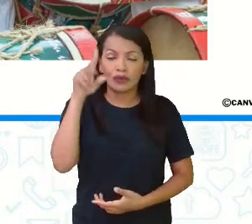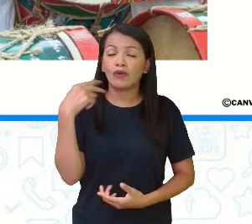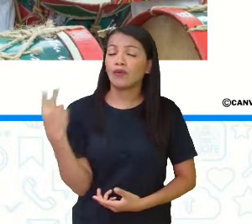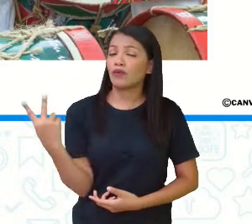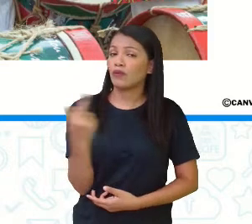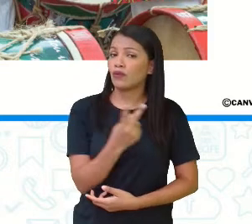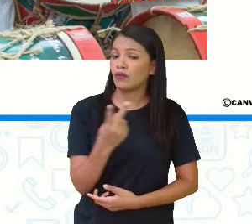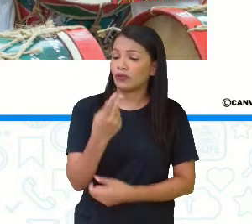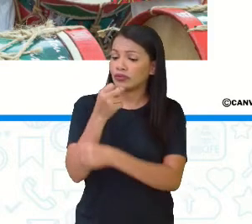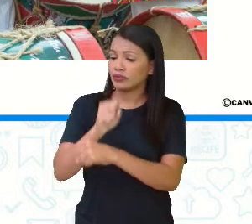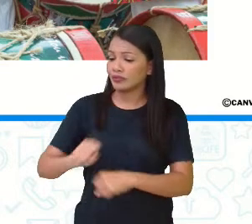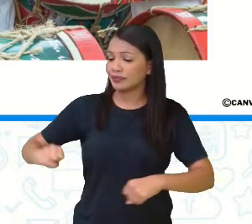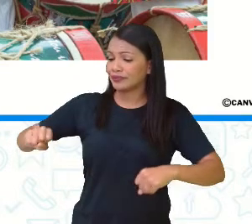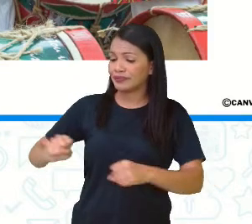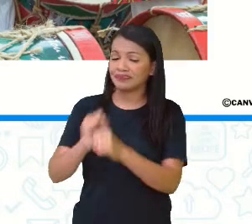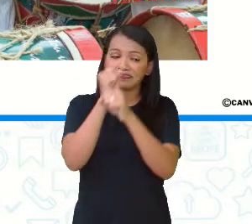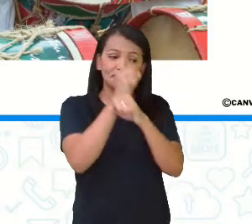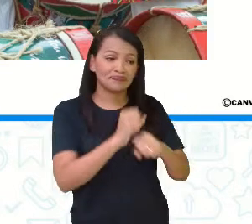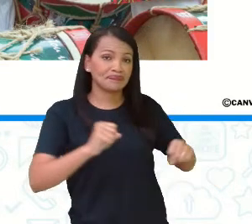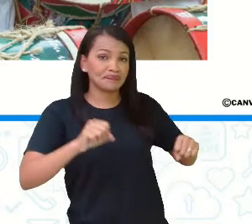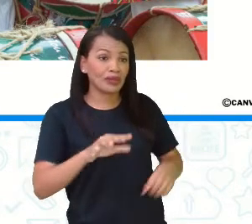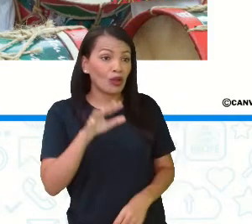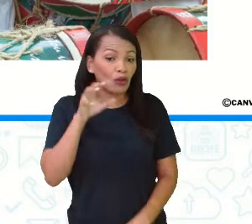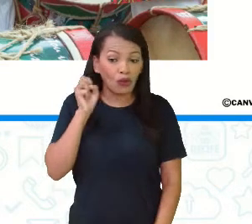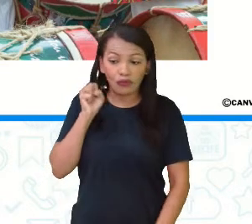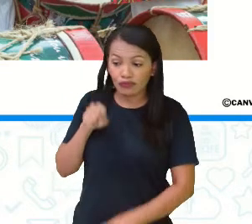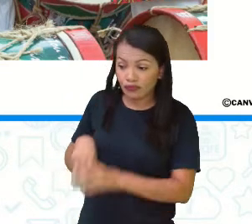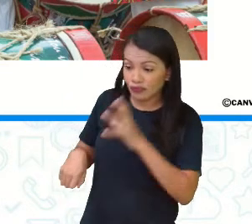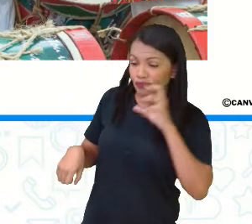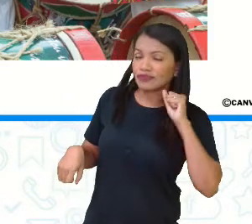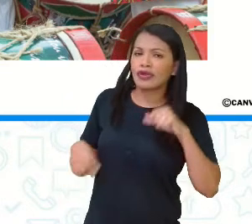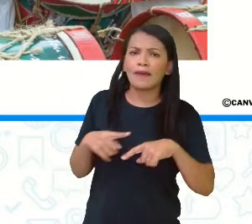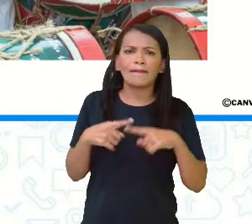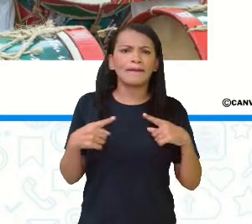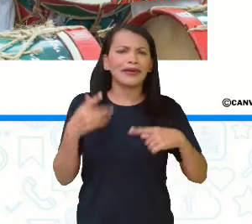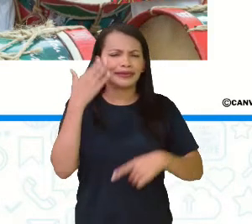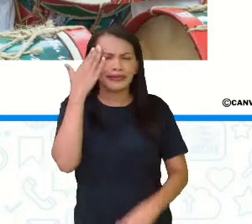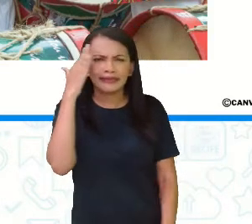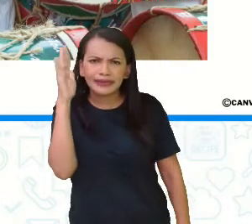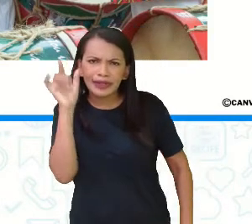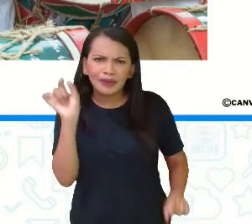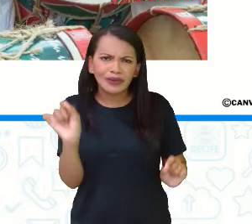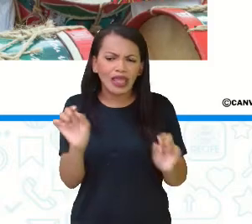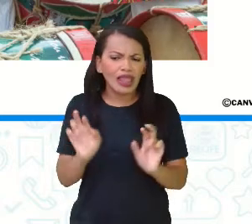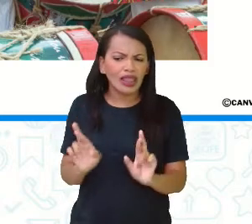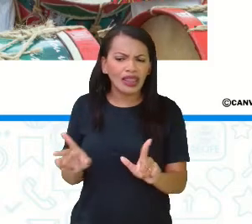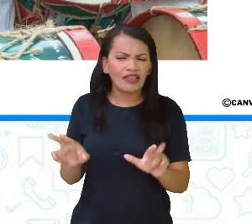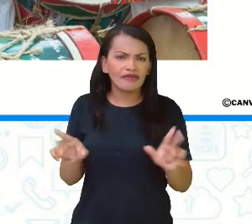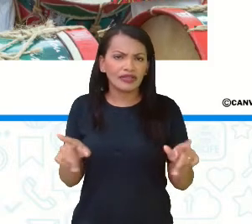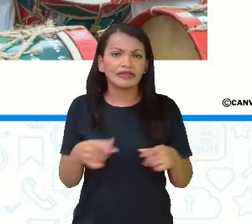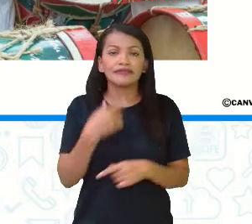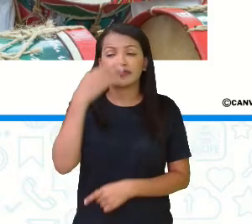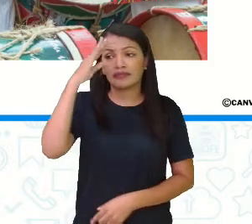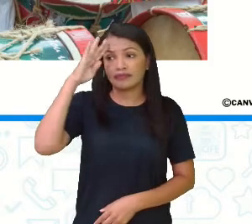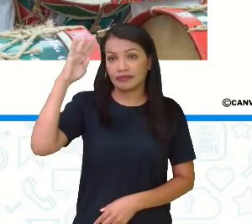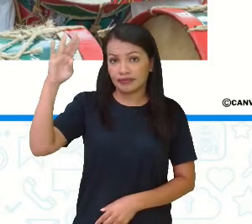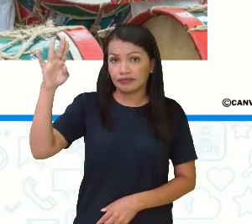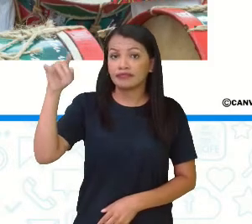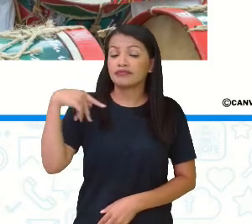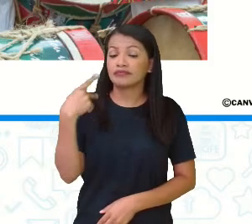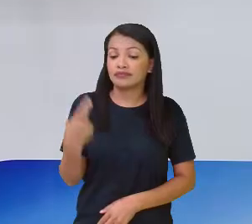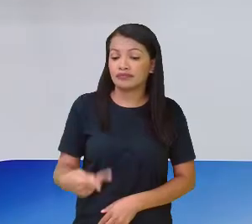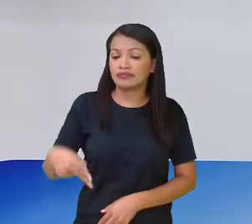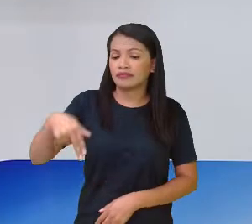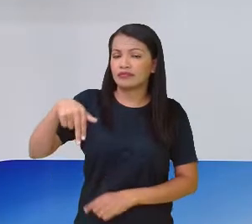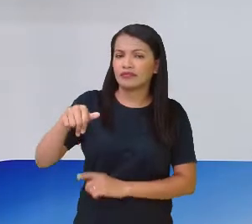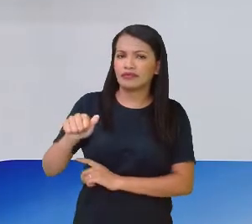gente às vezes ouve, mas não sabe diferenciar muito bem entre um e outro. Mas essa característica principal do maracatu